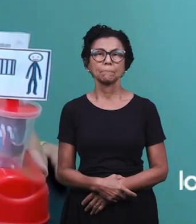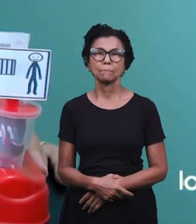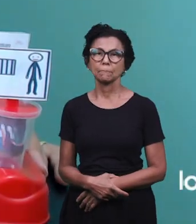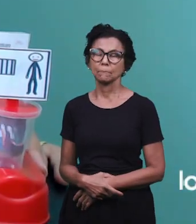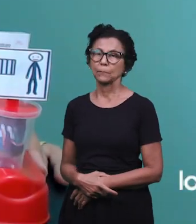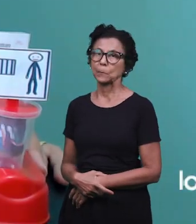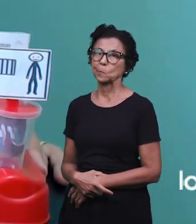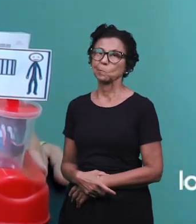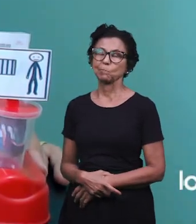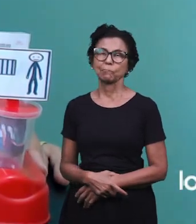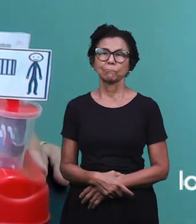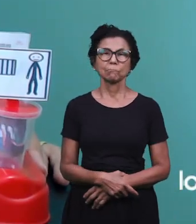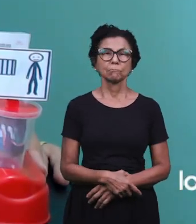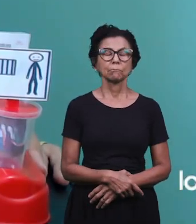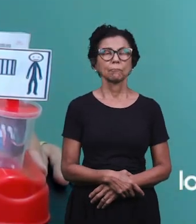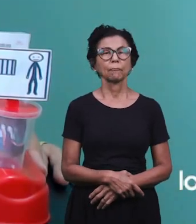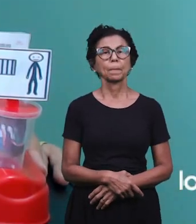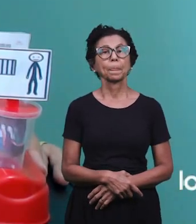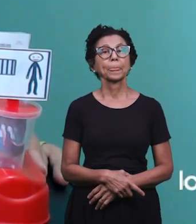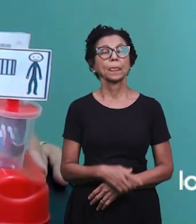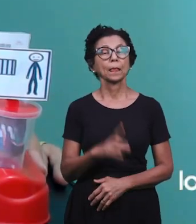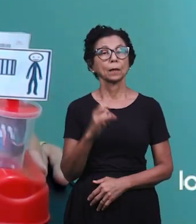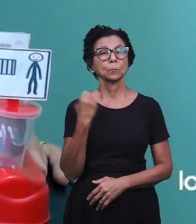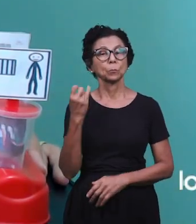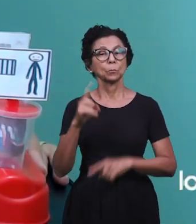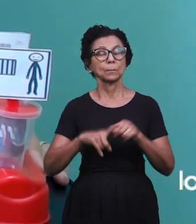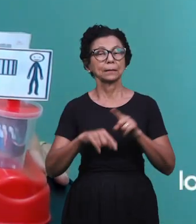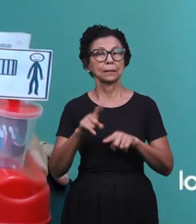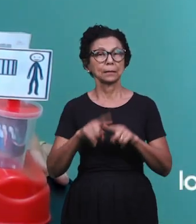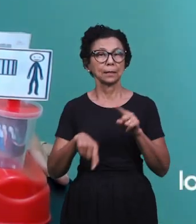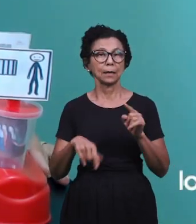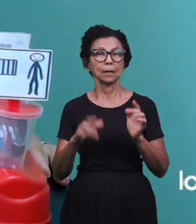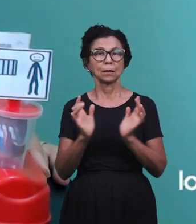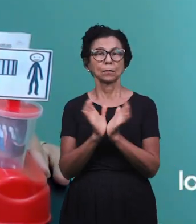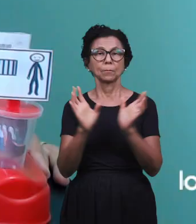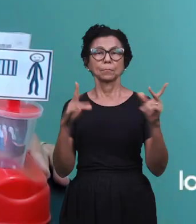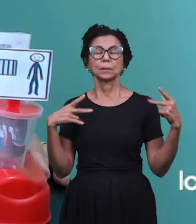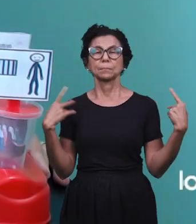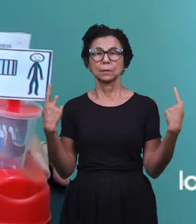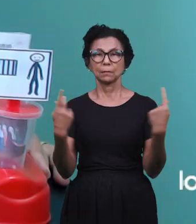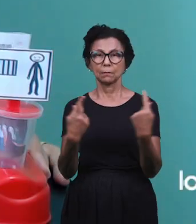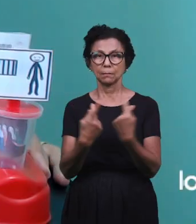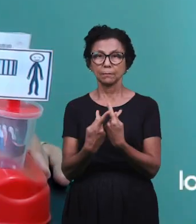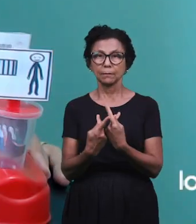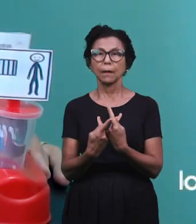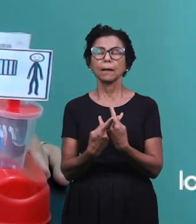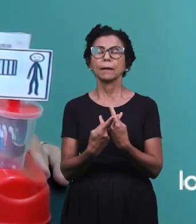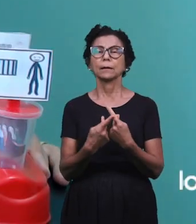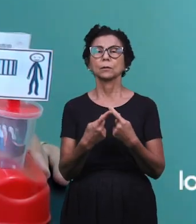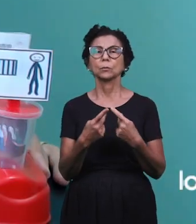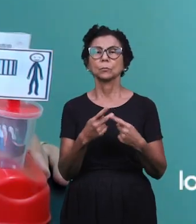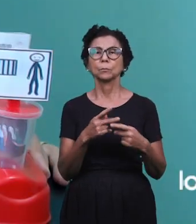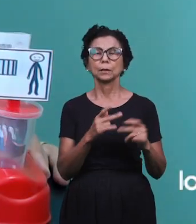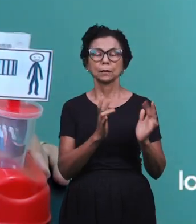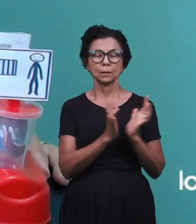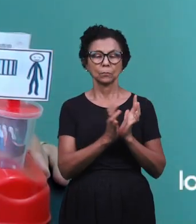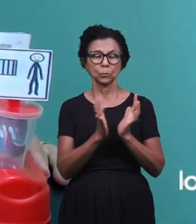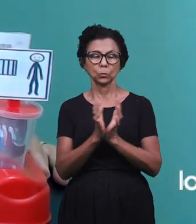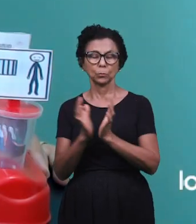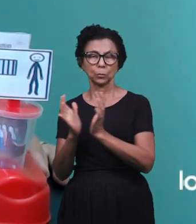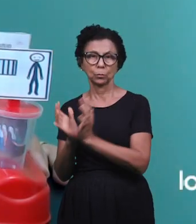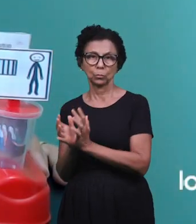aí a partir do material que é disponibilizado do presbitério, então nós temos os materiais para as classes, os materiais